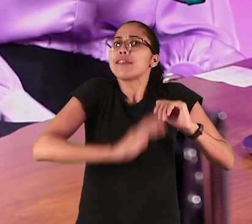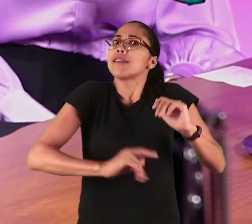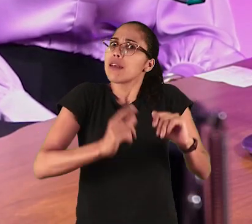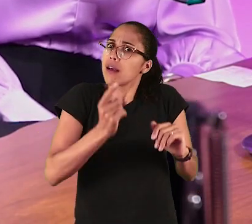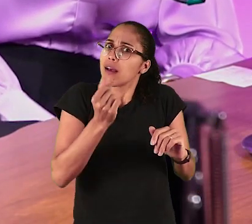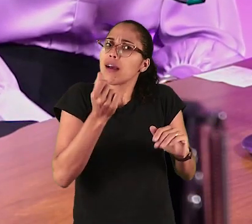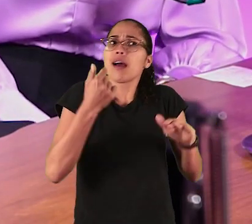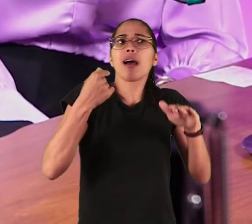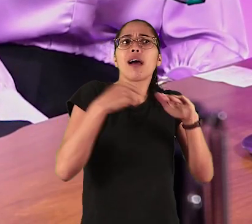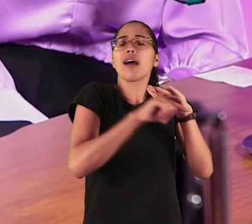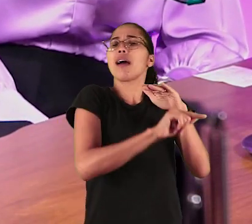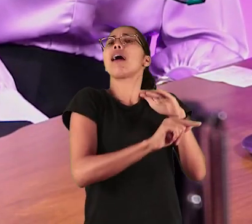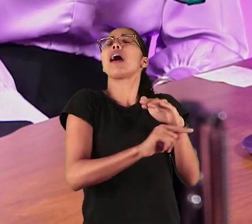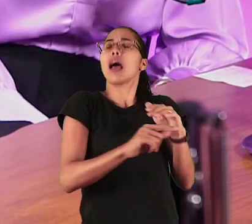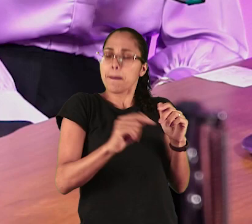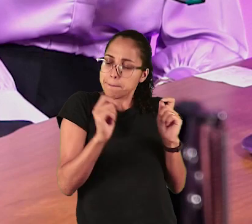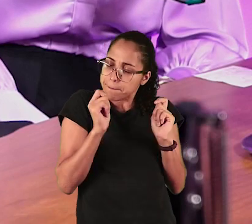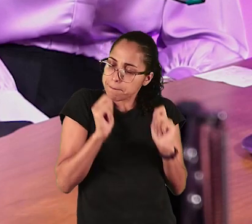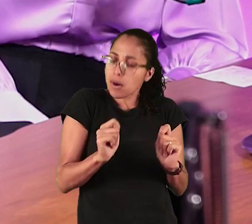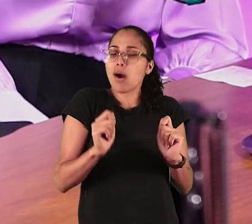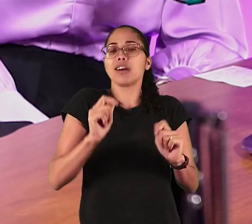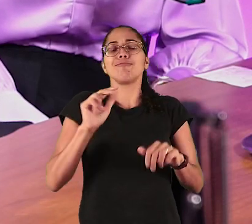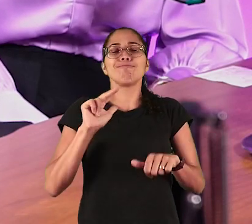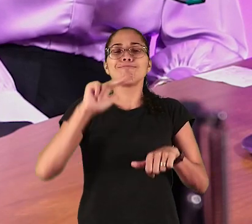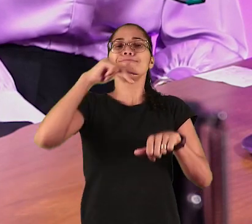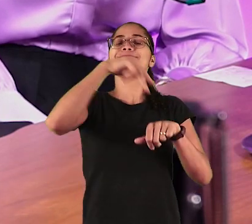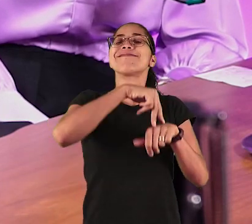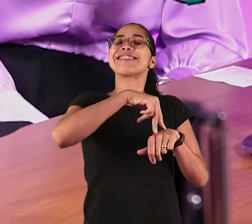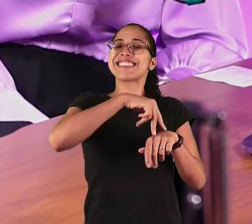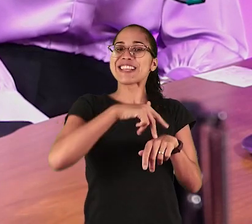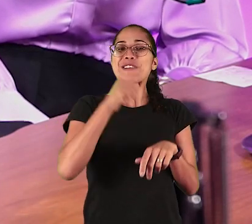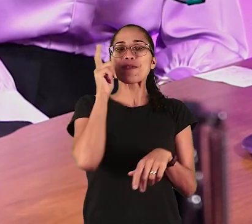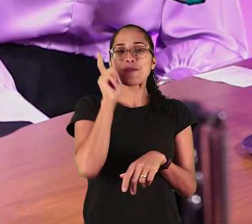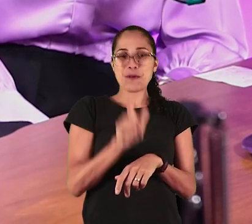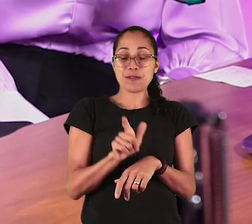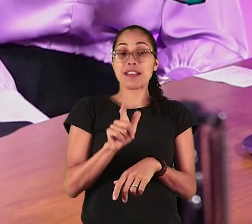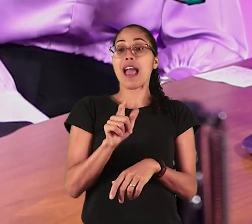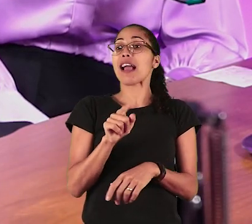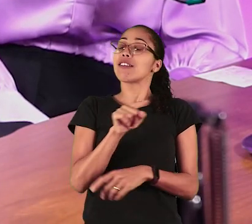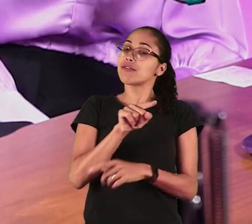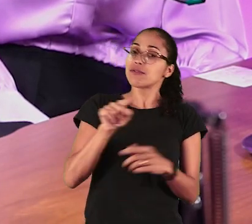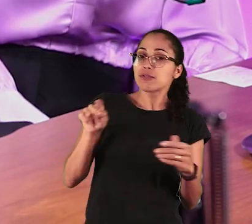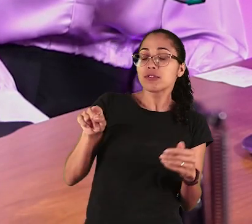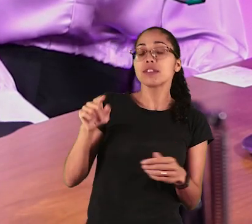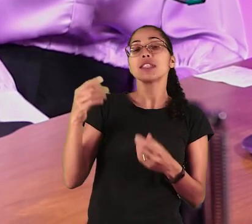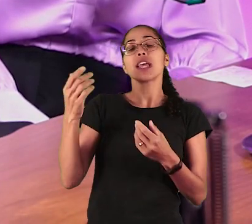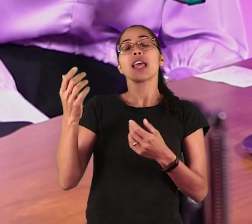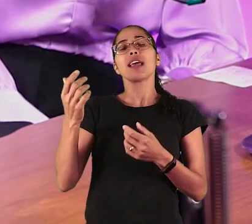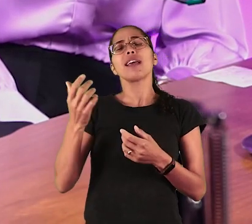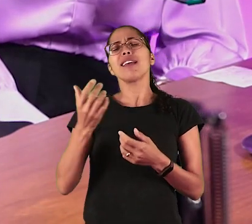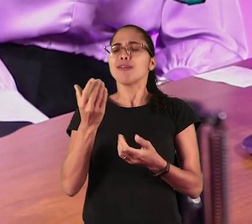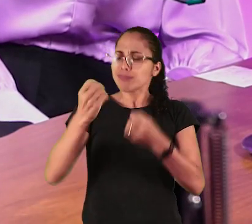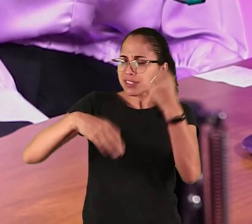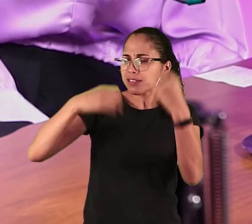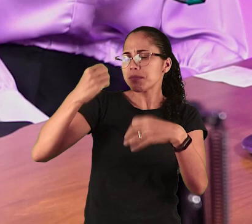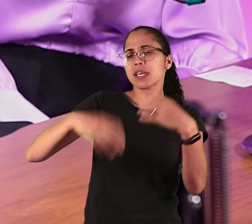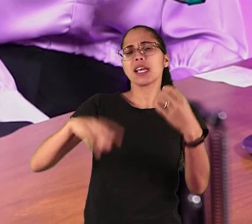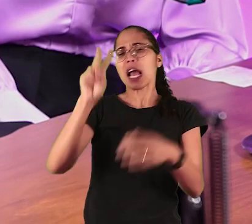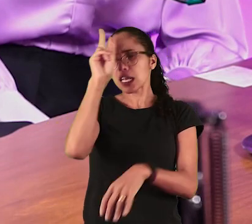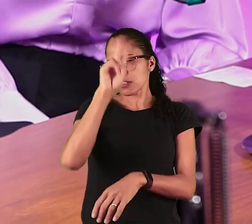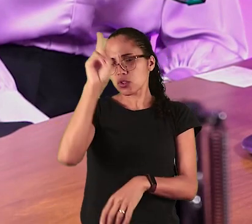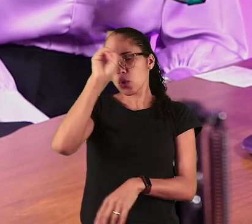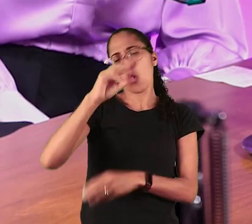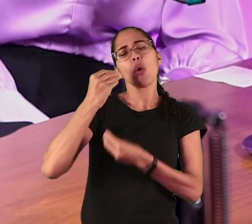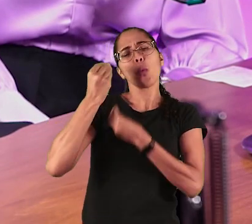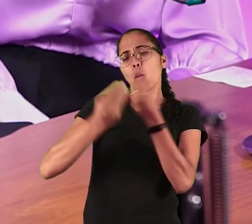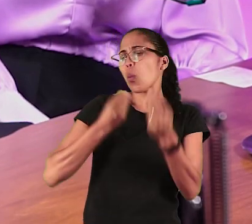inspirar entender e também que esse lugar Pode ser delas eu queria que vocês contassem um pouco de cada uma da história e também